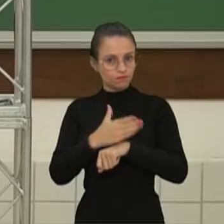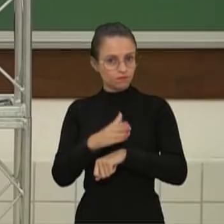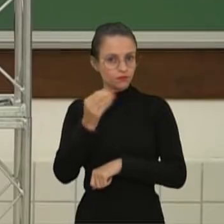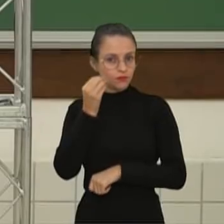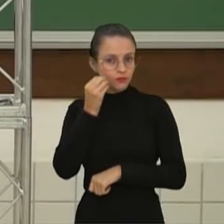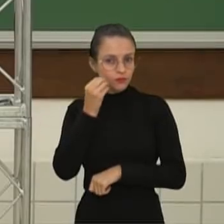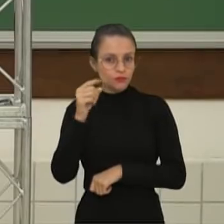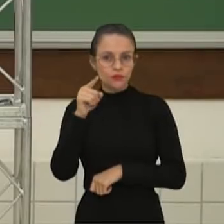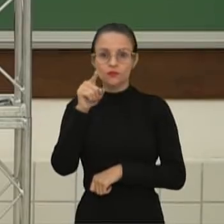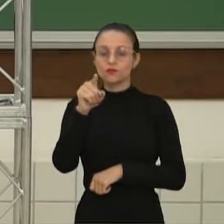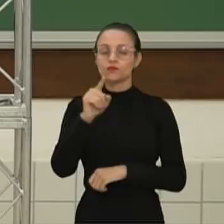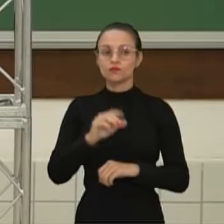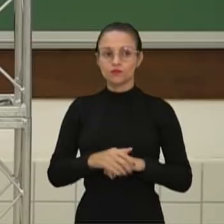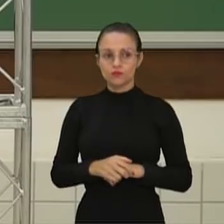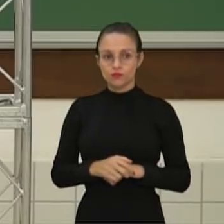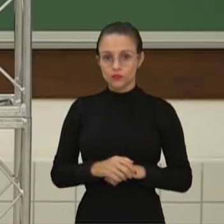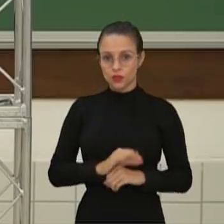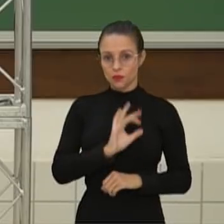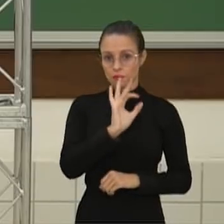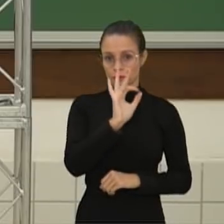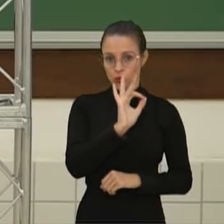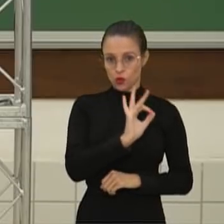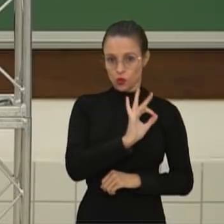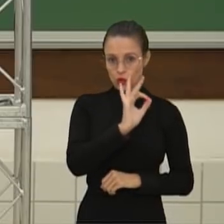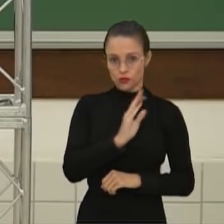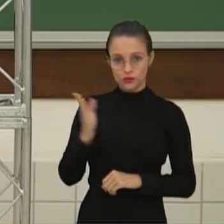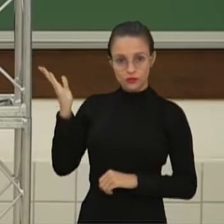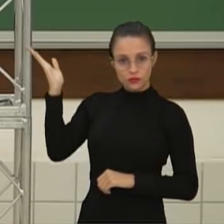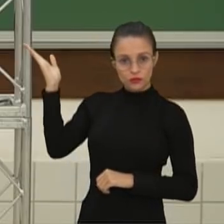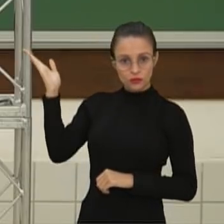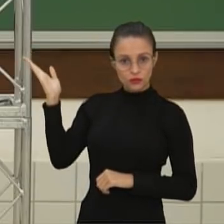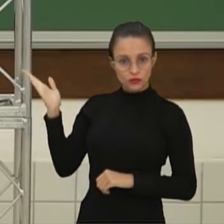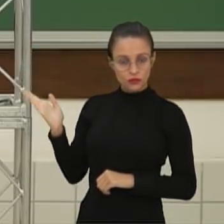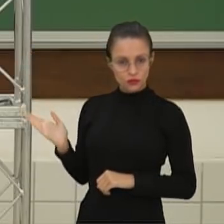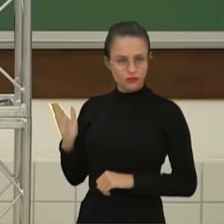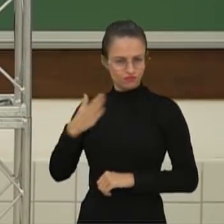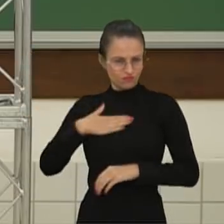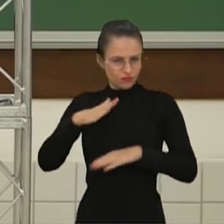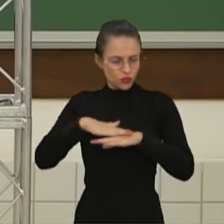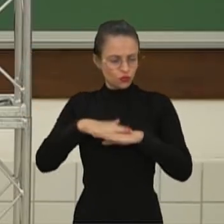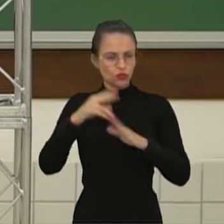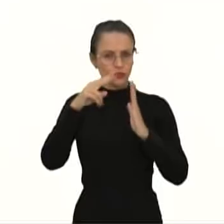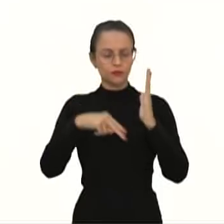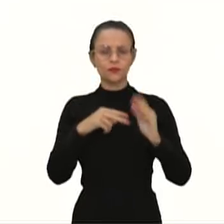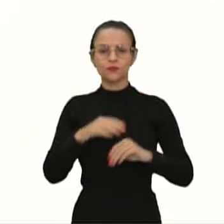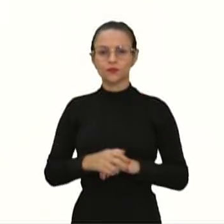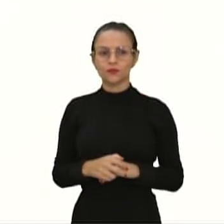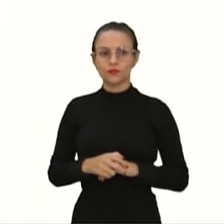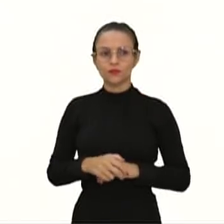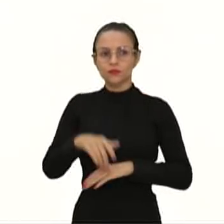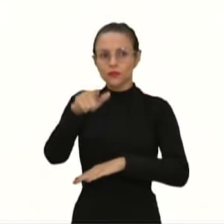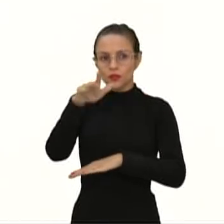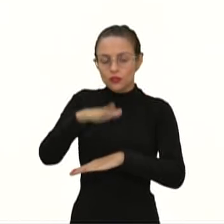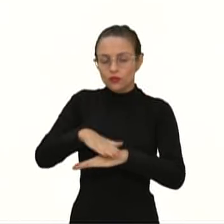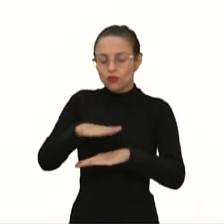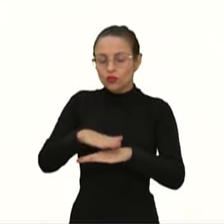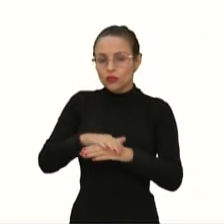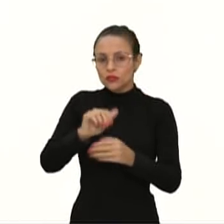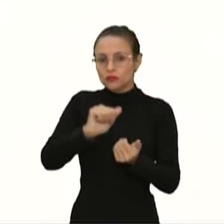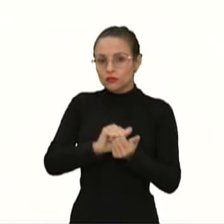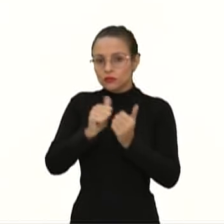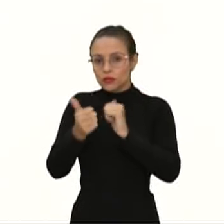né? Vocês vão pegar a porcentagem que está eu vou ler para vocês, olha lá. Represente as